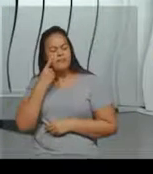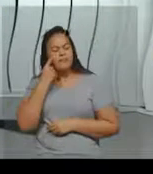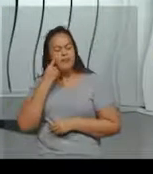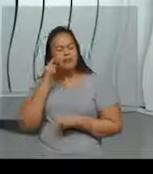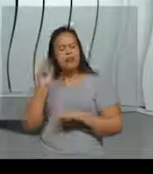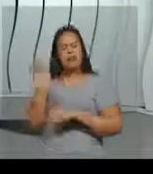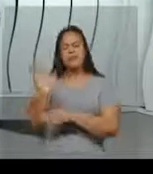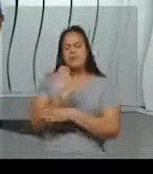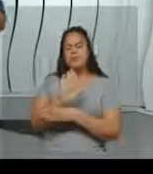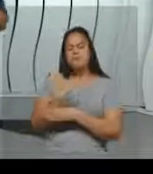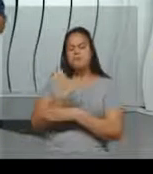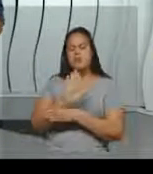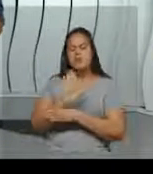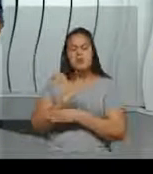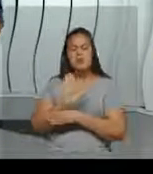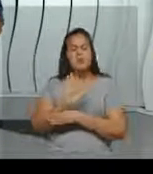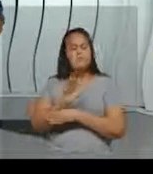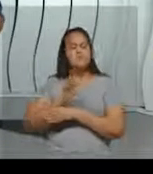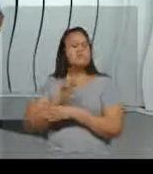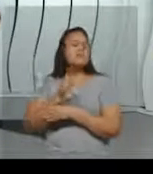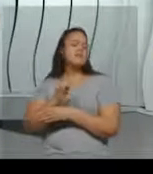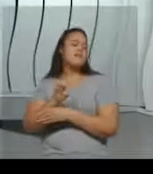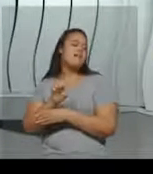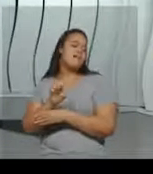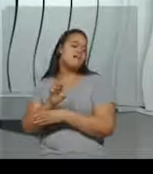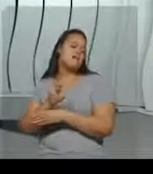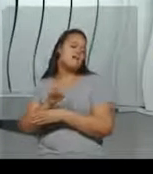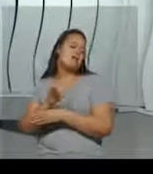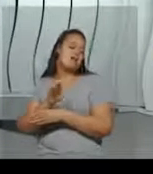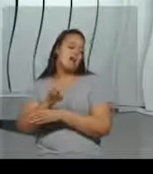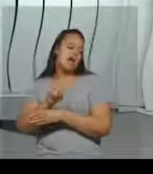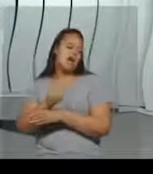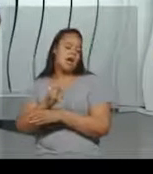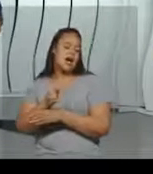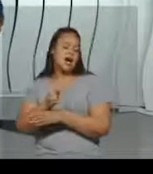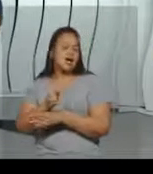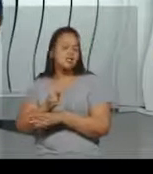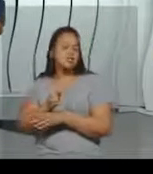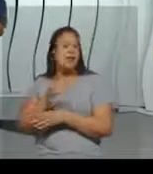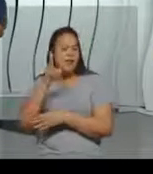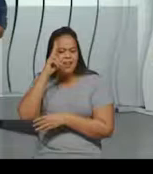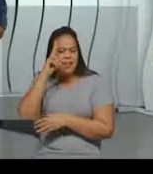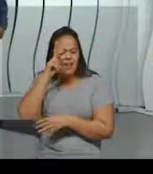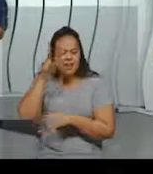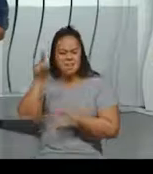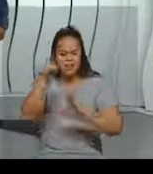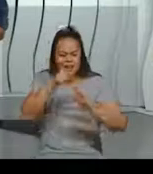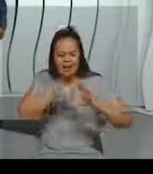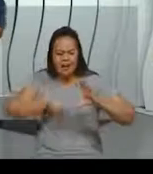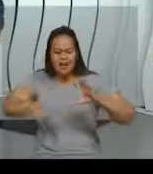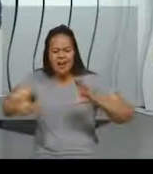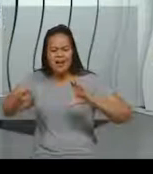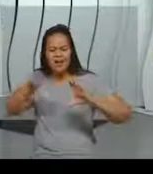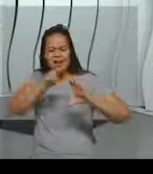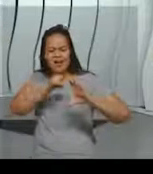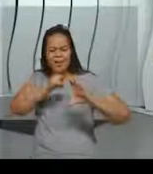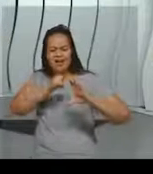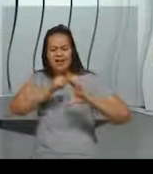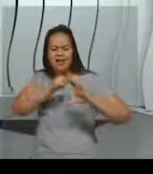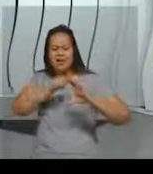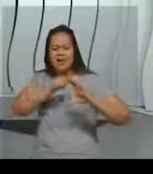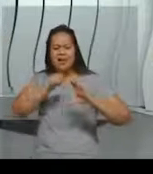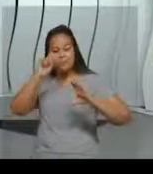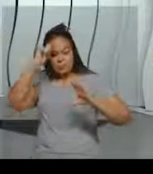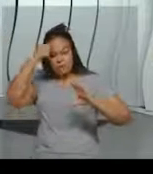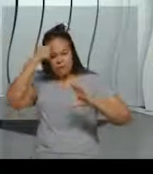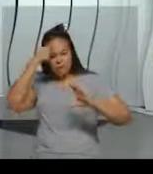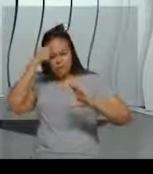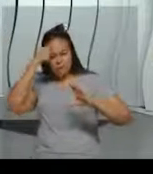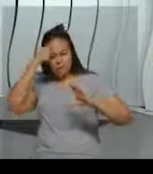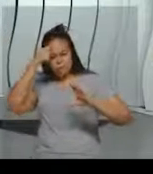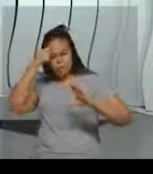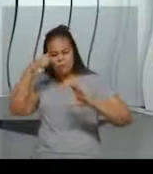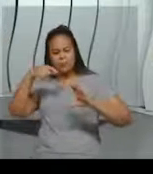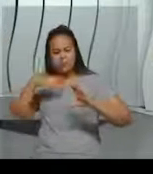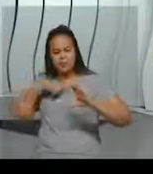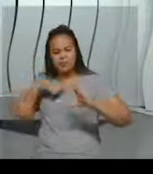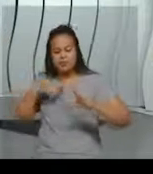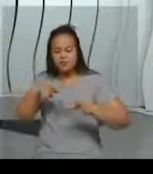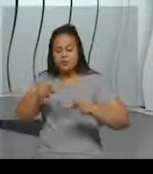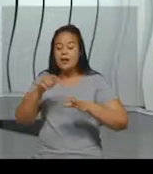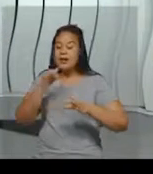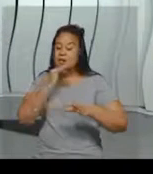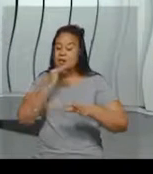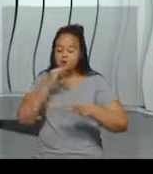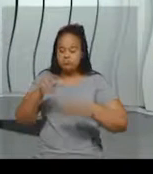em seriados, era utilizado discos de vinil, né, aqueles que ficam rodando e tem uma agulha, né, que